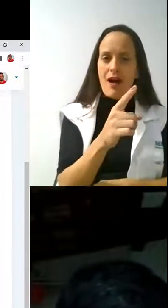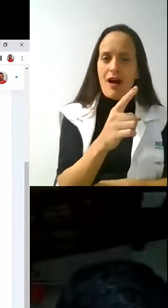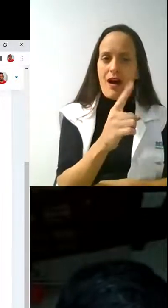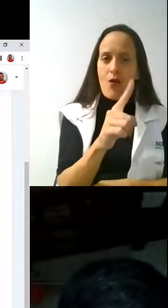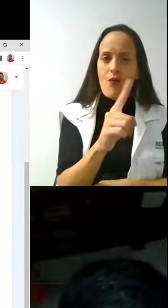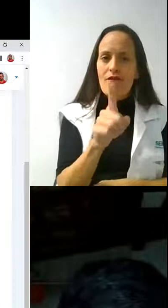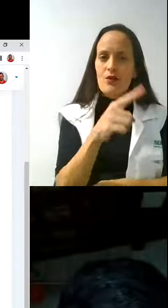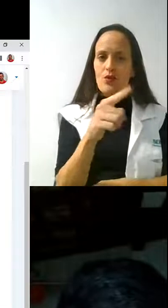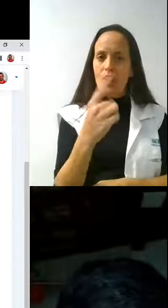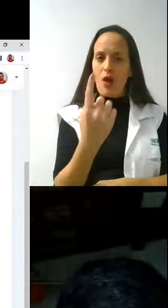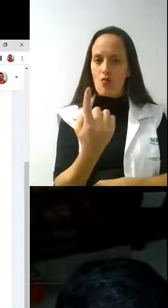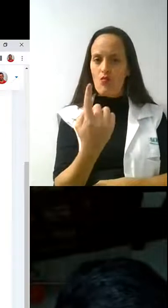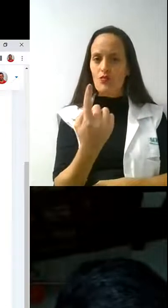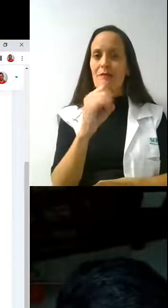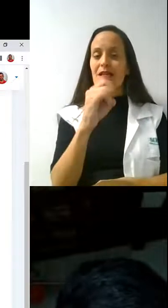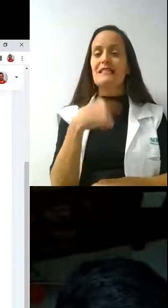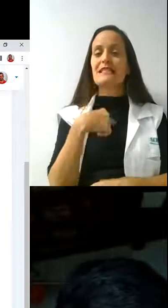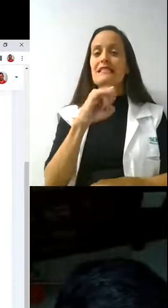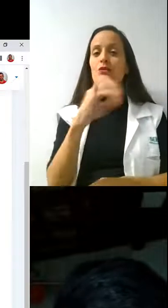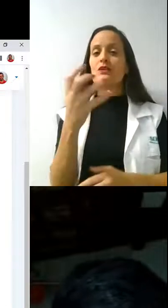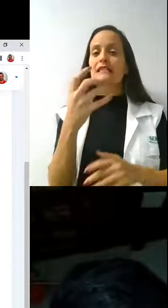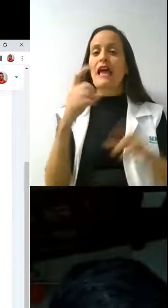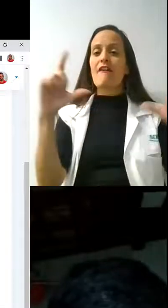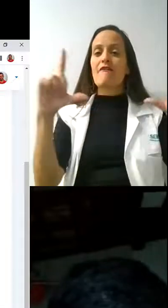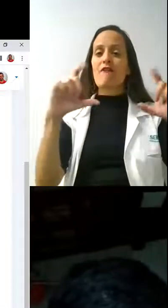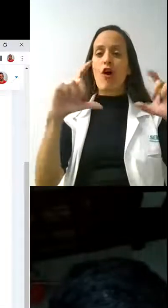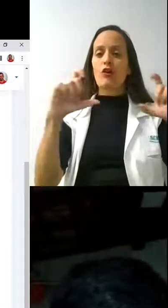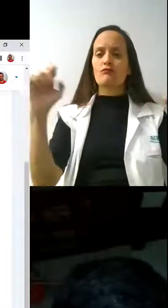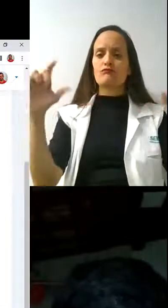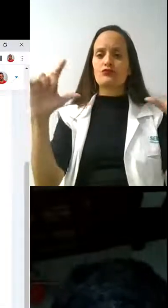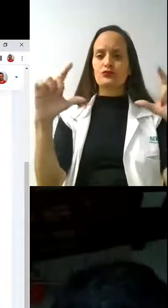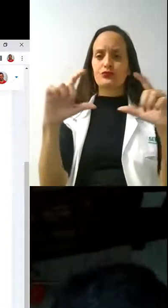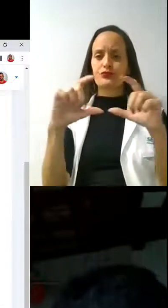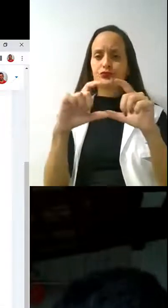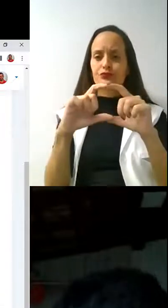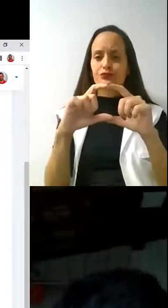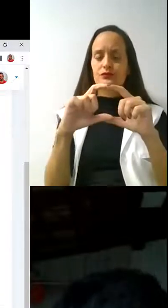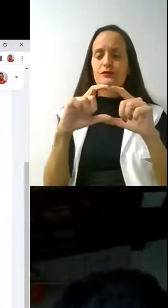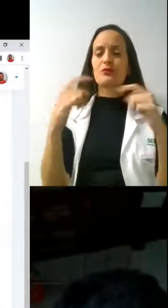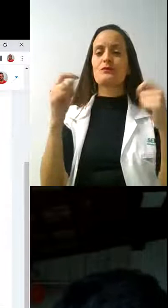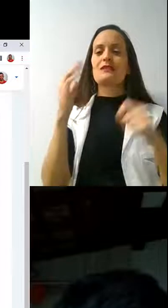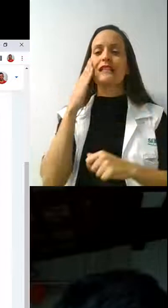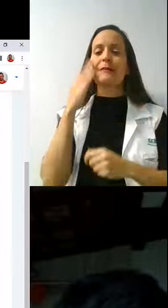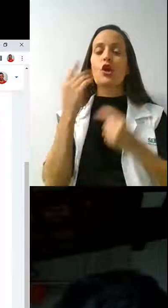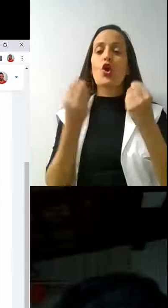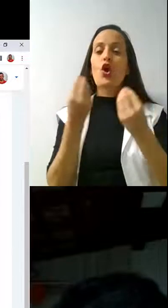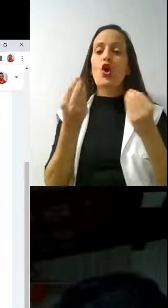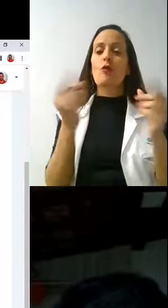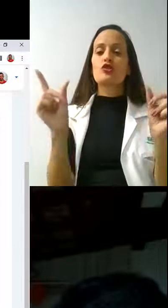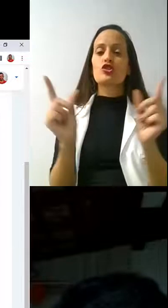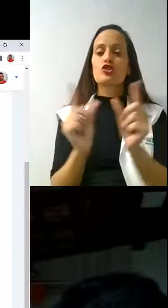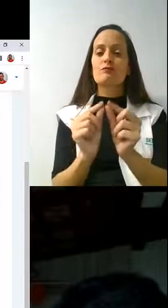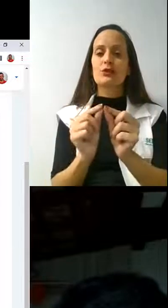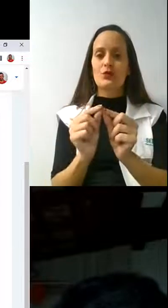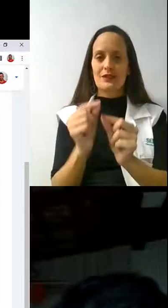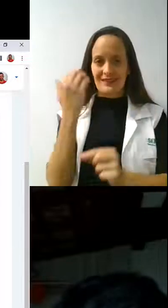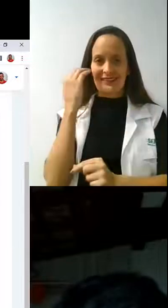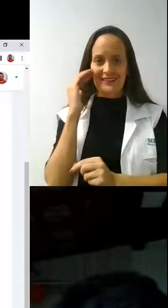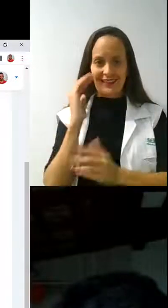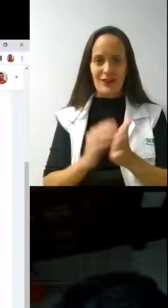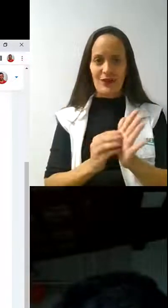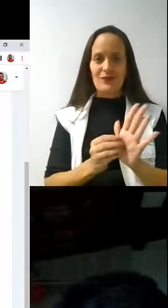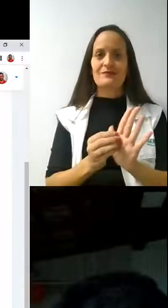aqui e quero reduzir ela, eu vou usar uma escala de redução, né? Então, a escala de redução, qual que é a característica